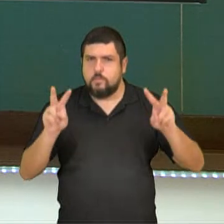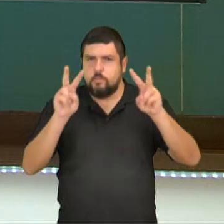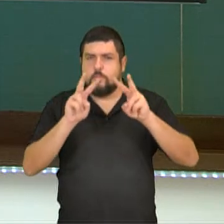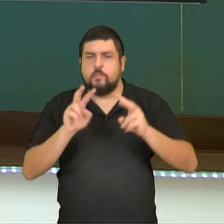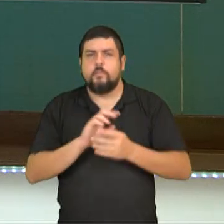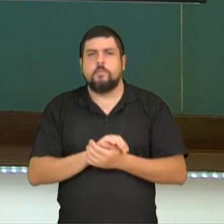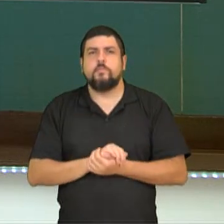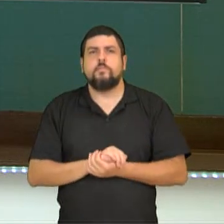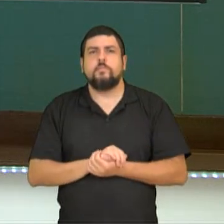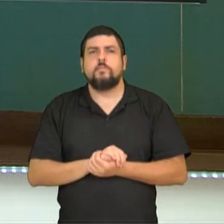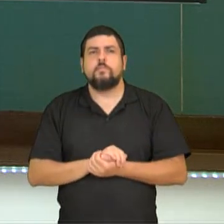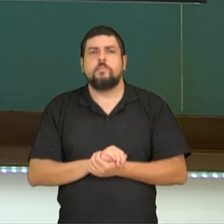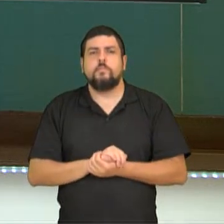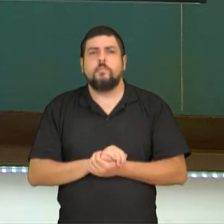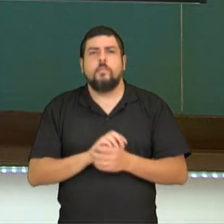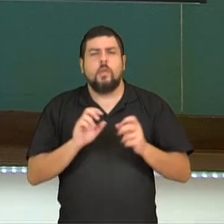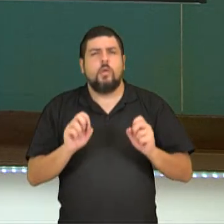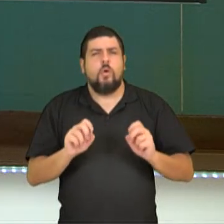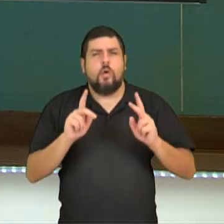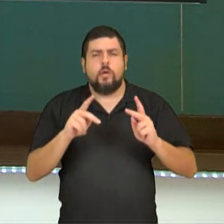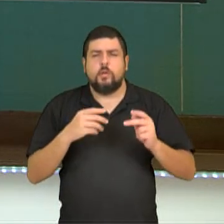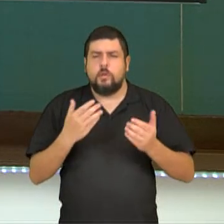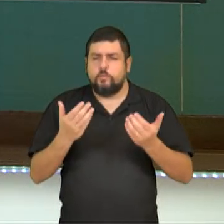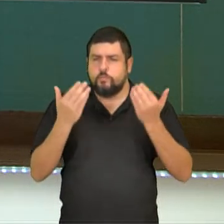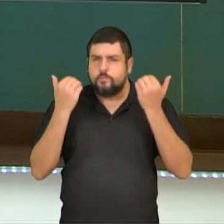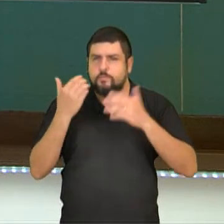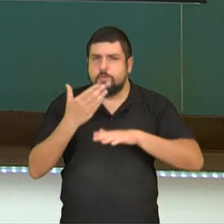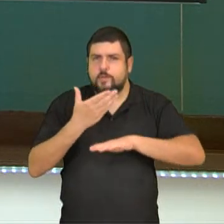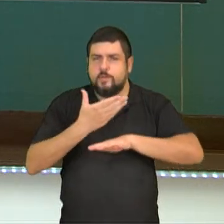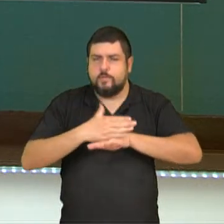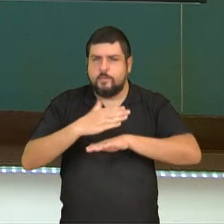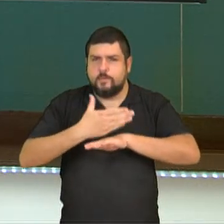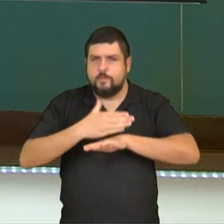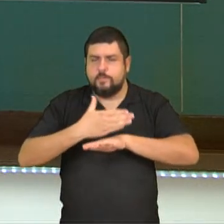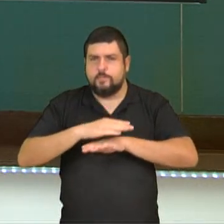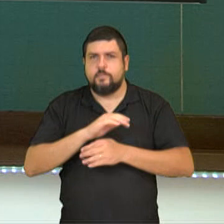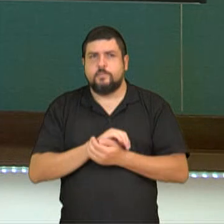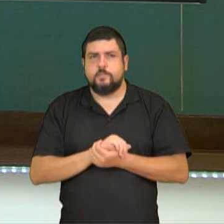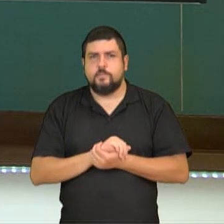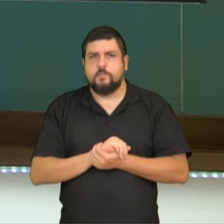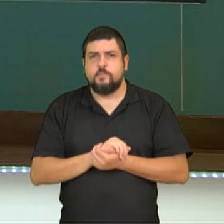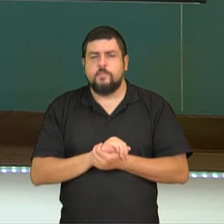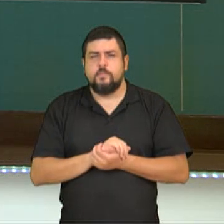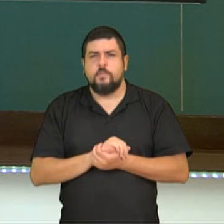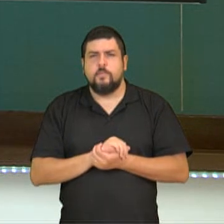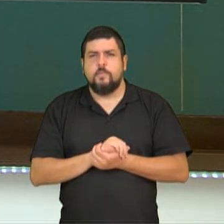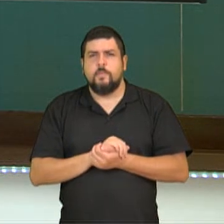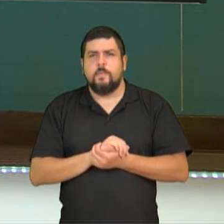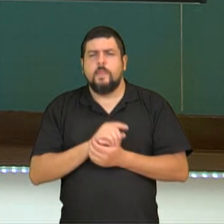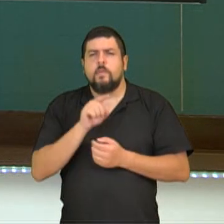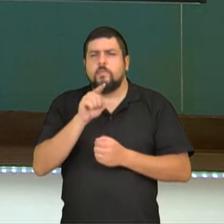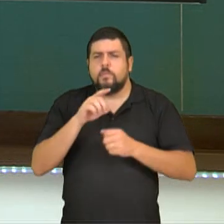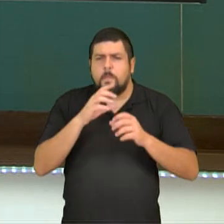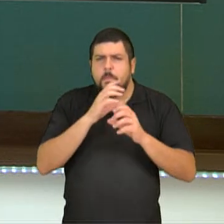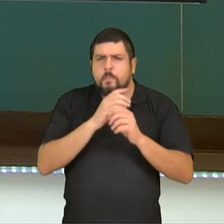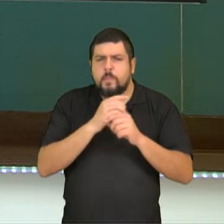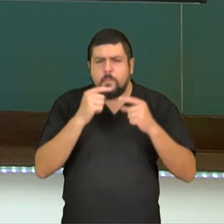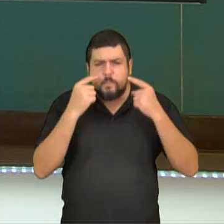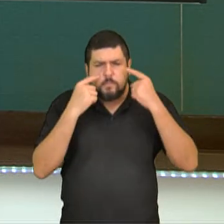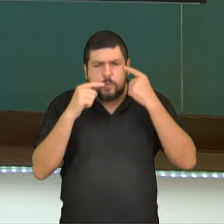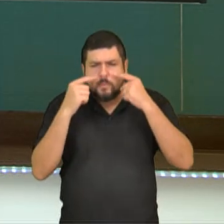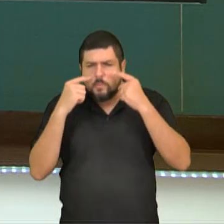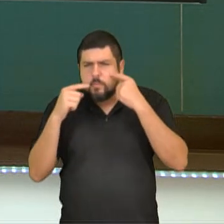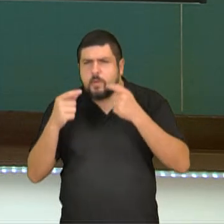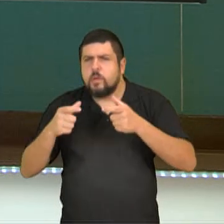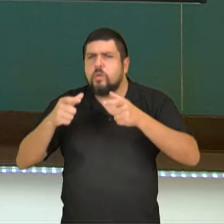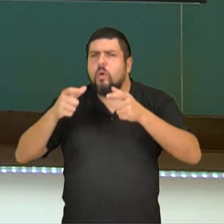tá? E aqui, vamos praticar um pouquinho? Então, olha só. Determine os zeros ou raízes da função de f no gráfico